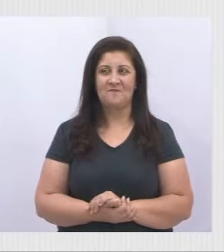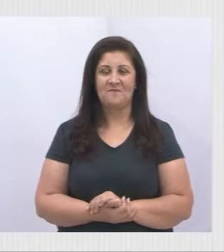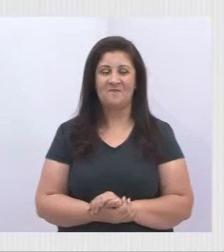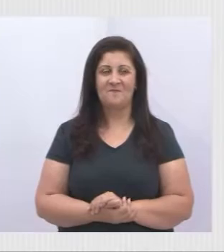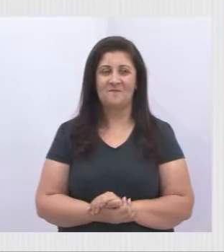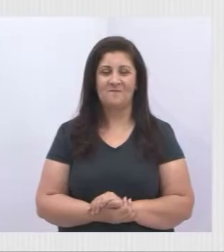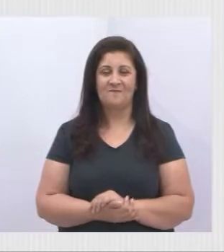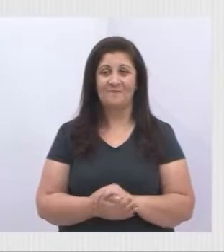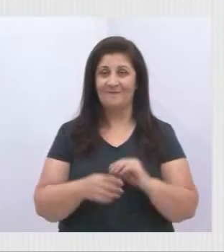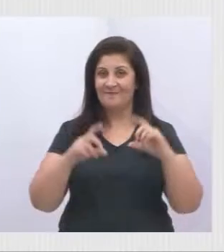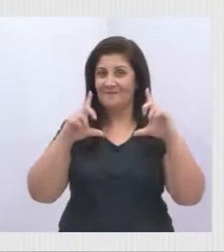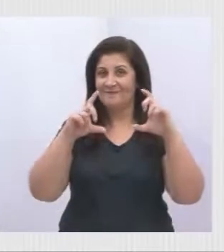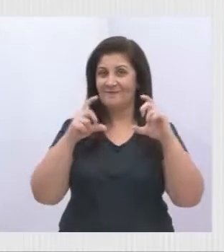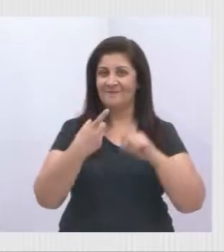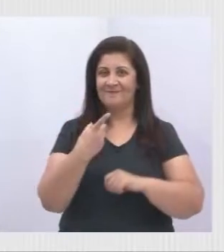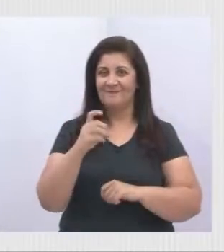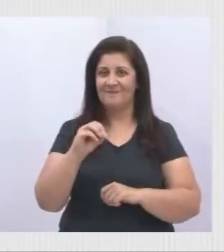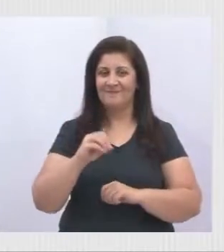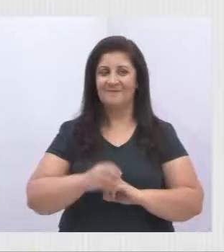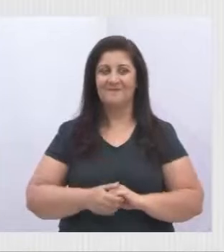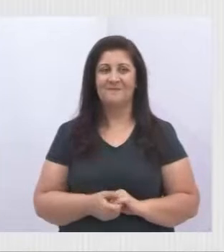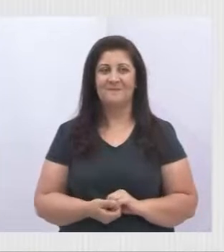A foto 10,